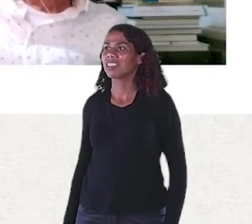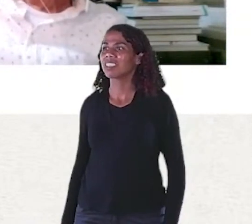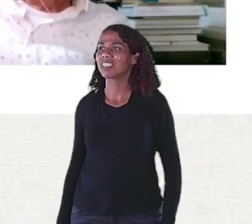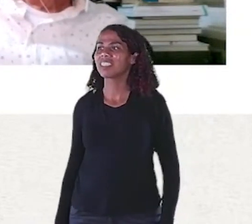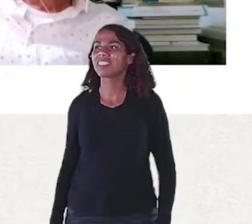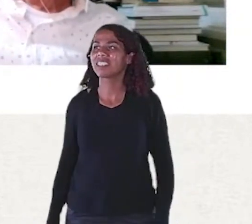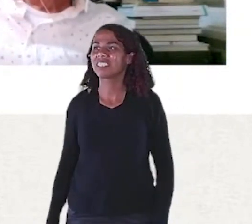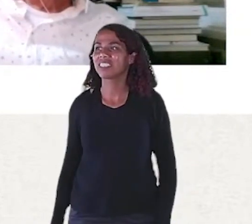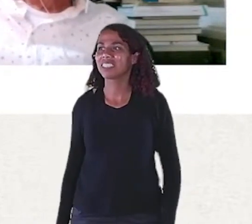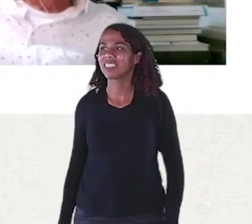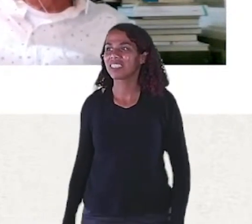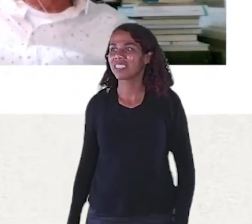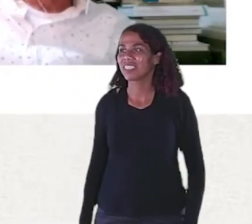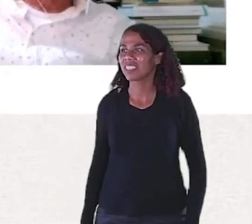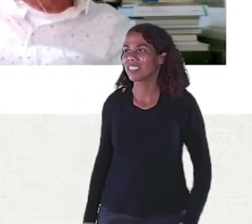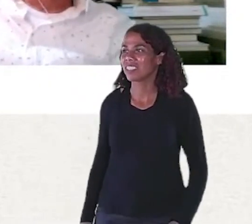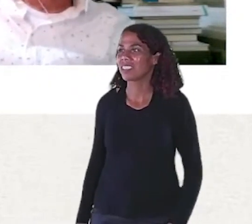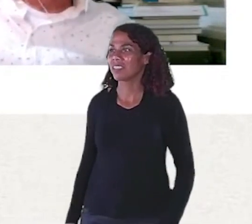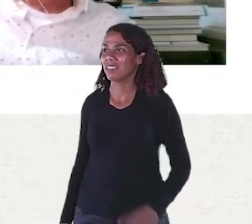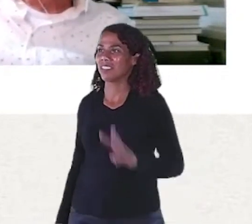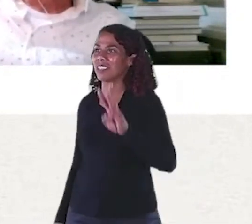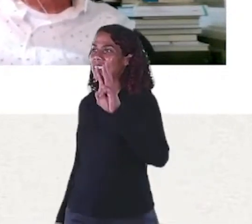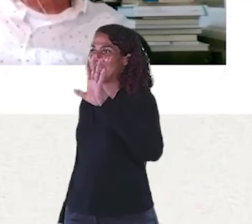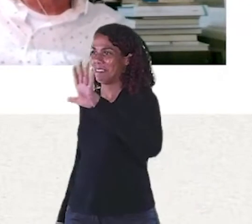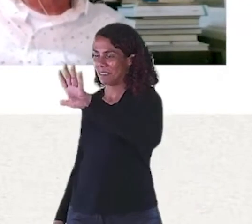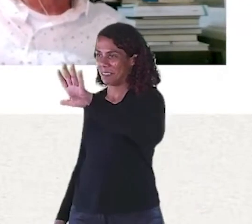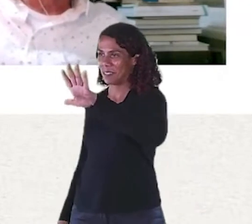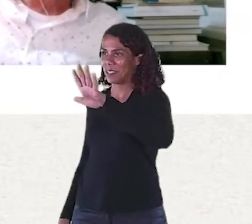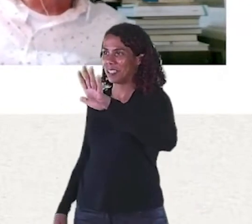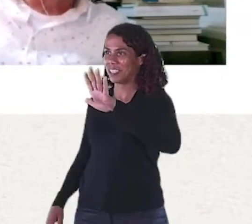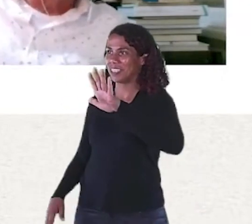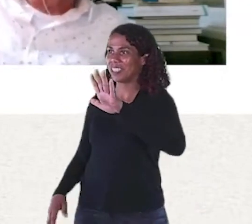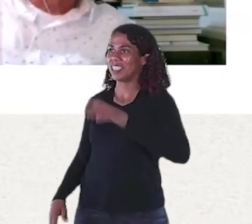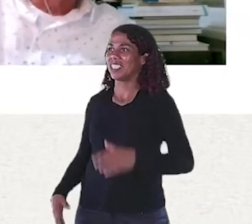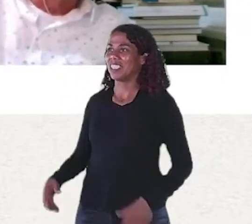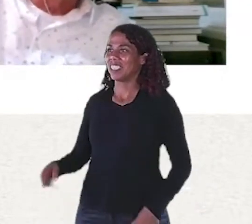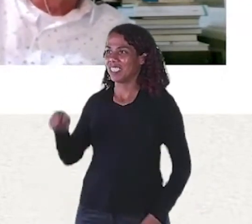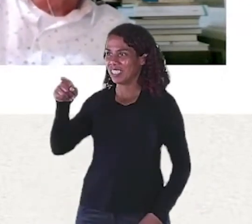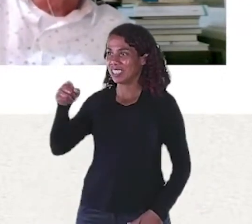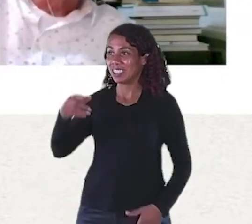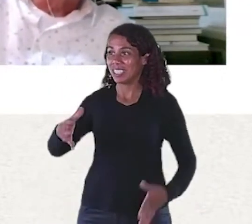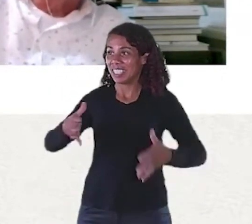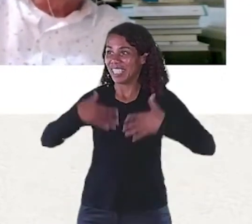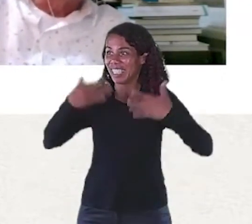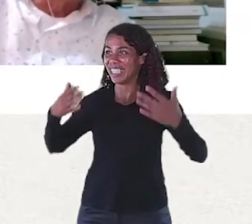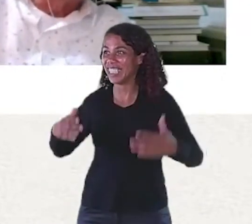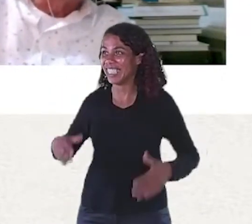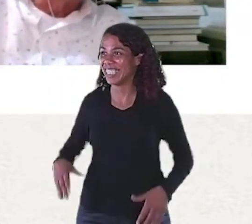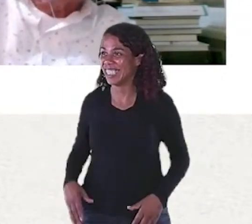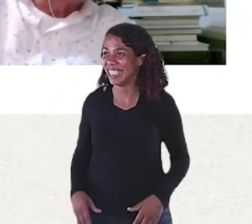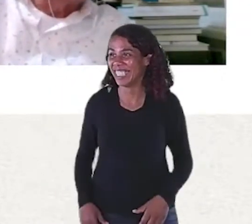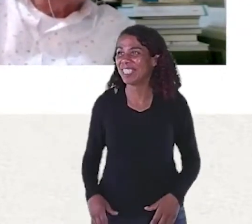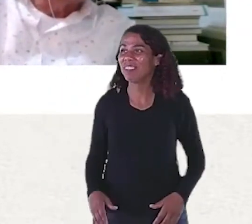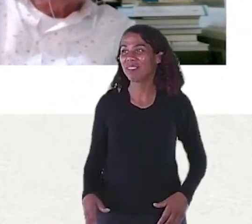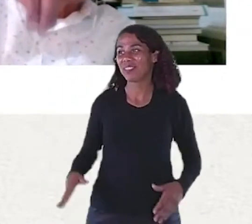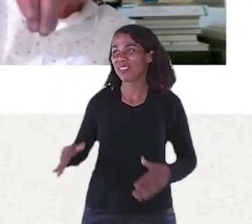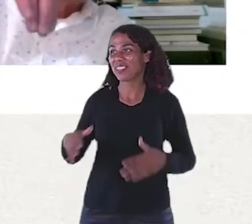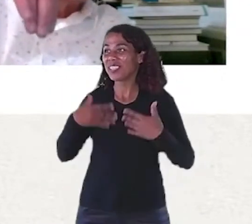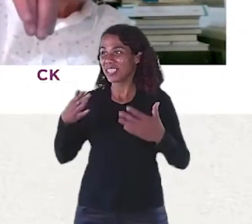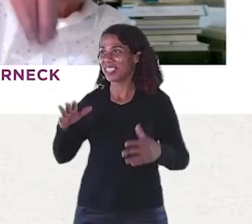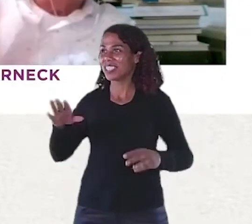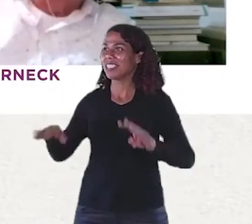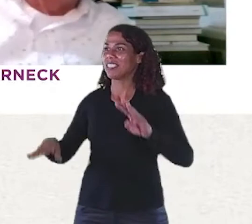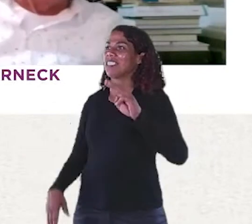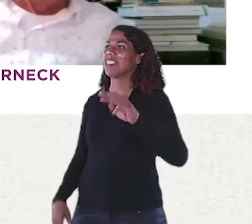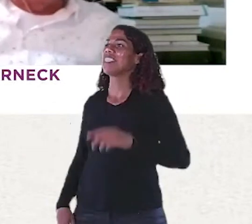Como é que é W mesmo? Olha, eu fiquei muito assustado quando ela fez assim, sabe?